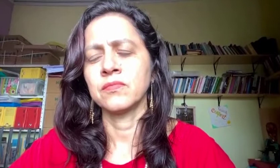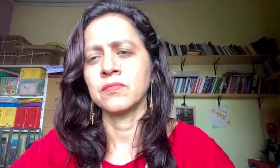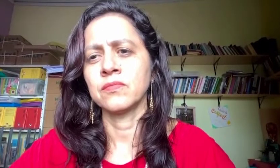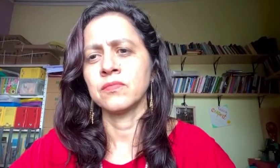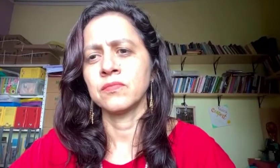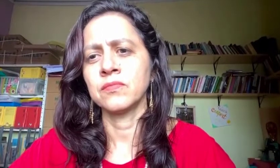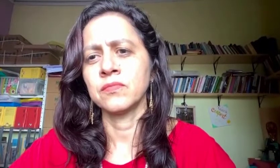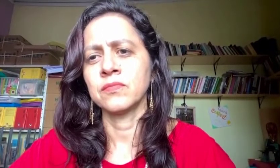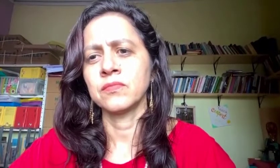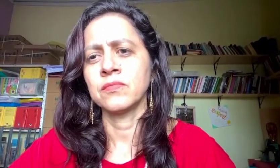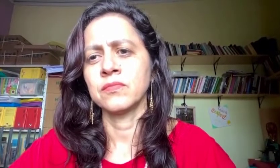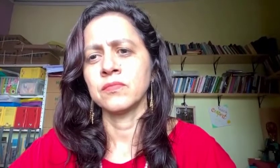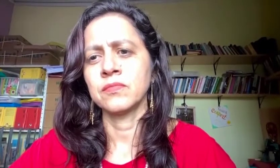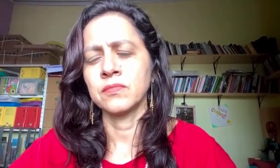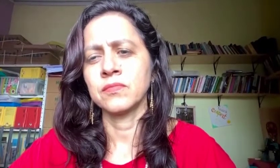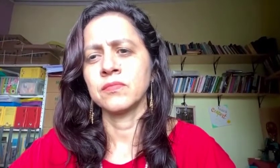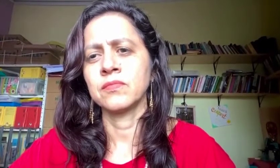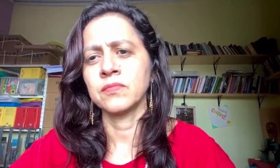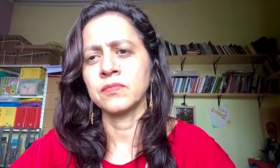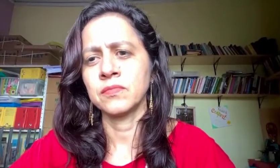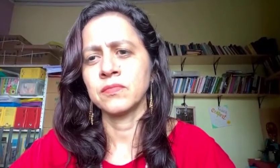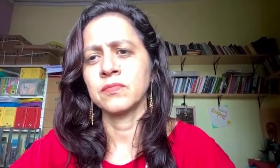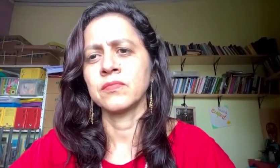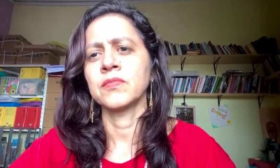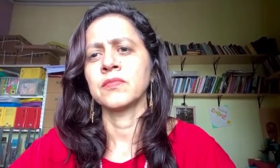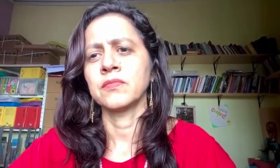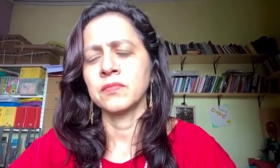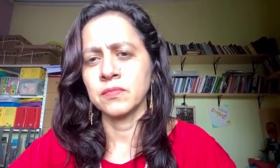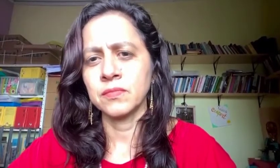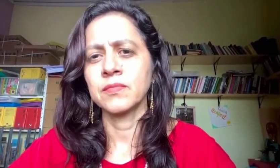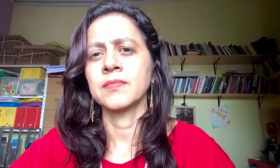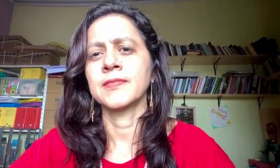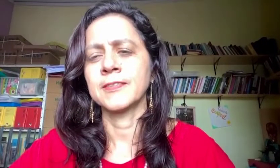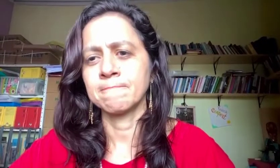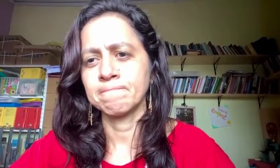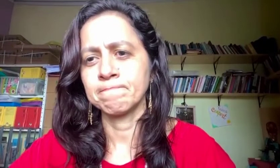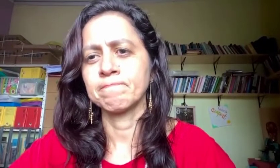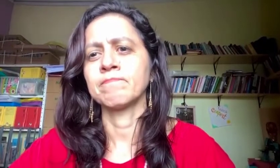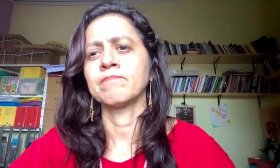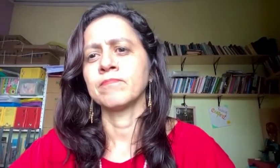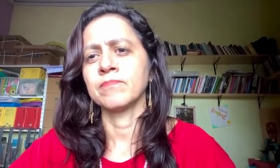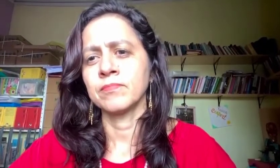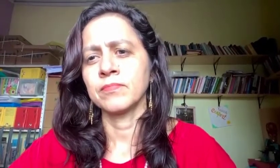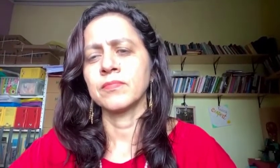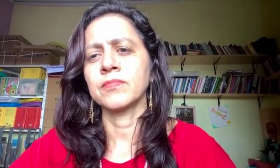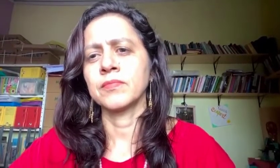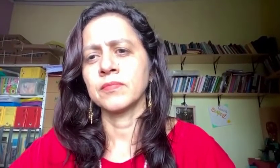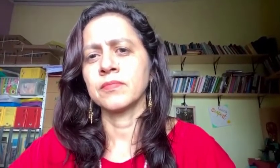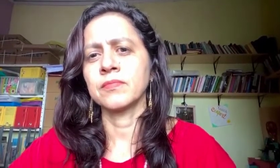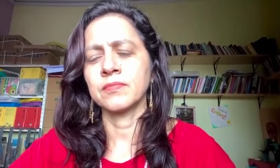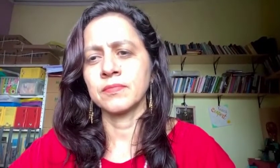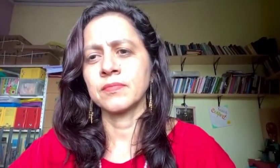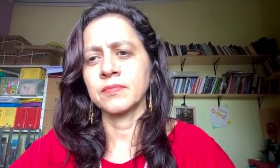uma forma mais organizada de se comunicar talvez ajude, né, a fazer com que esse tipo de cobrança chegue da maneira adequada a quem